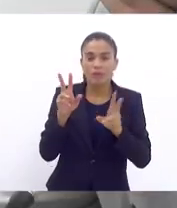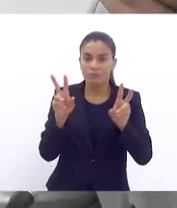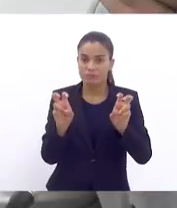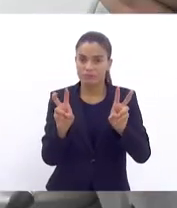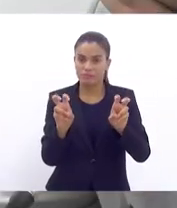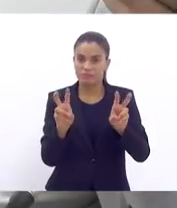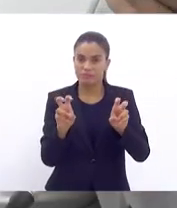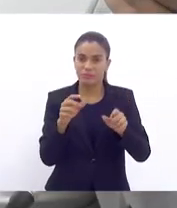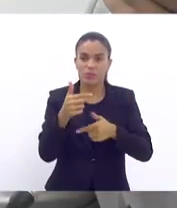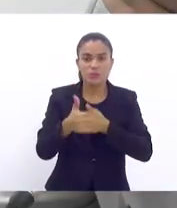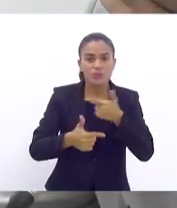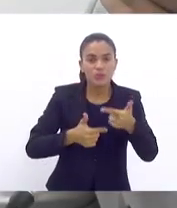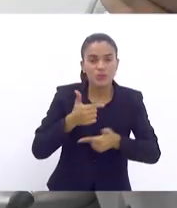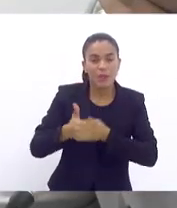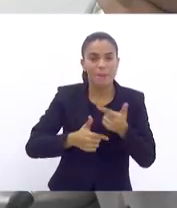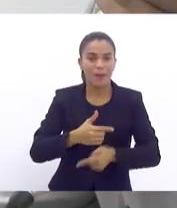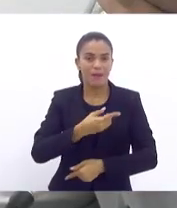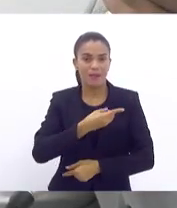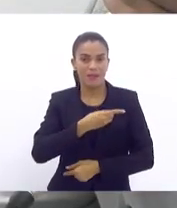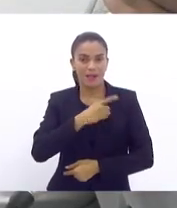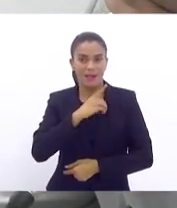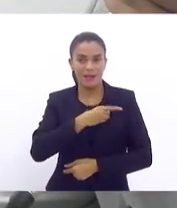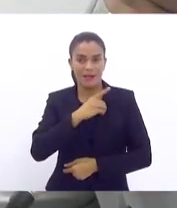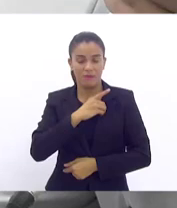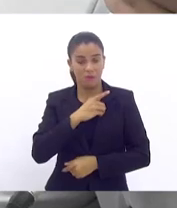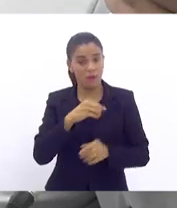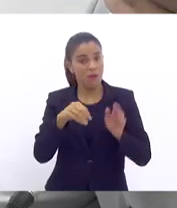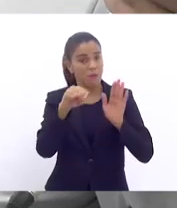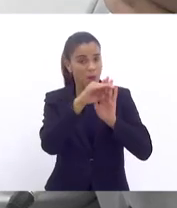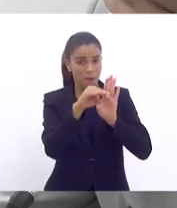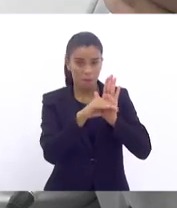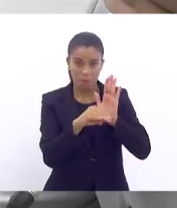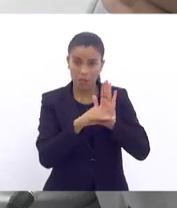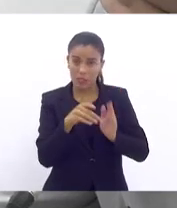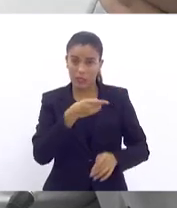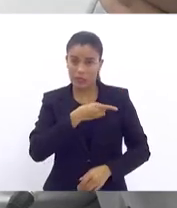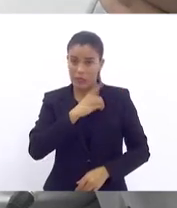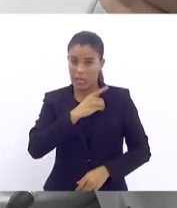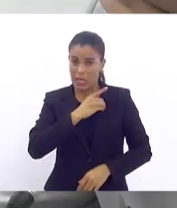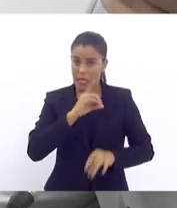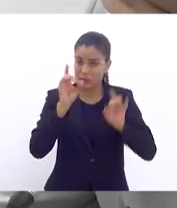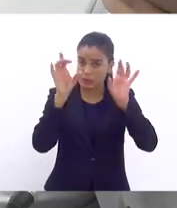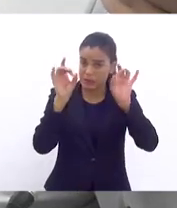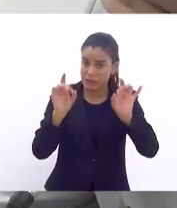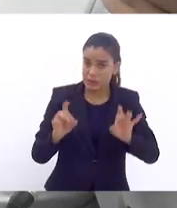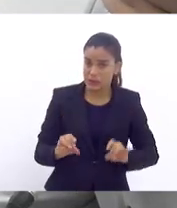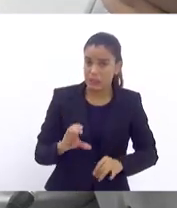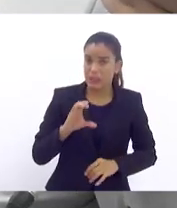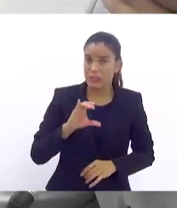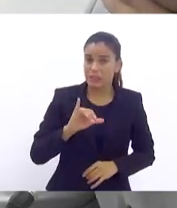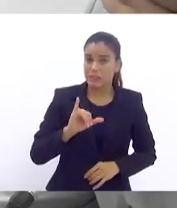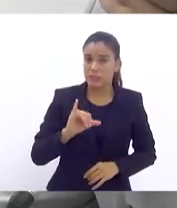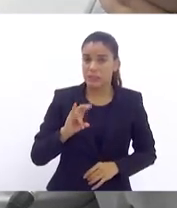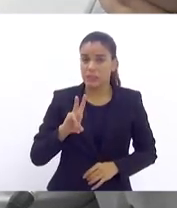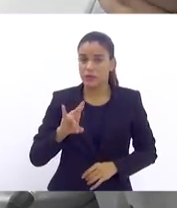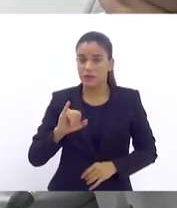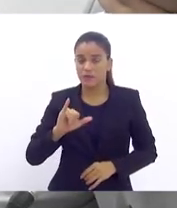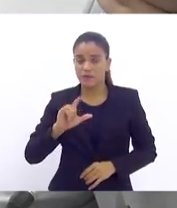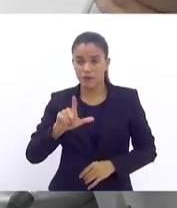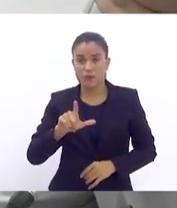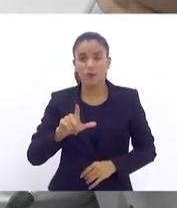temática dos serviços Delegados que é inclusive é pauta de uma delegacia especializada da Polícia Civil delegacia de